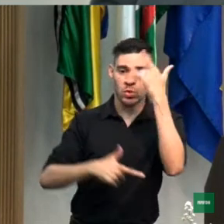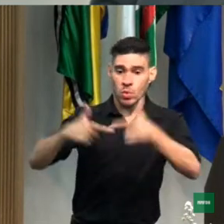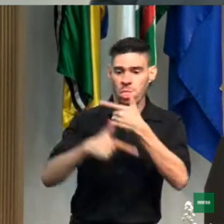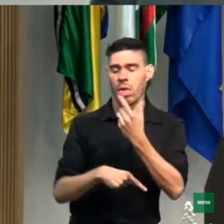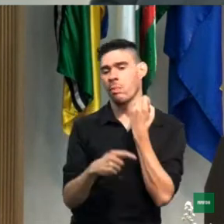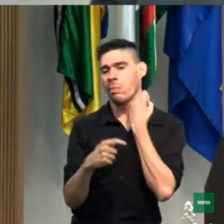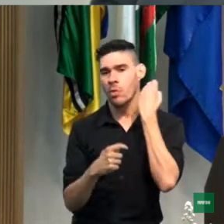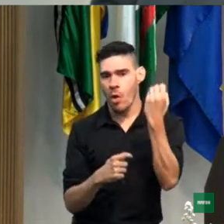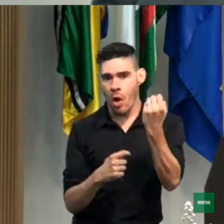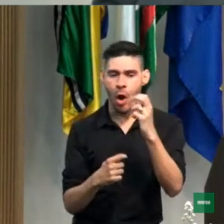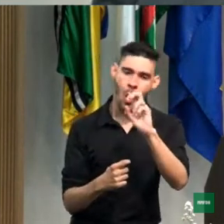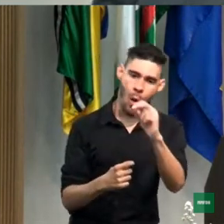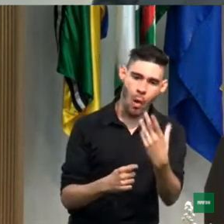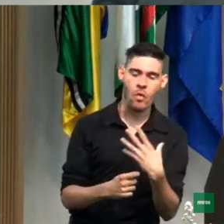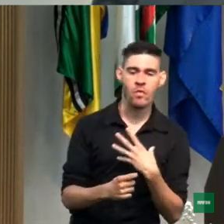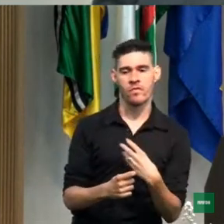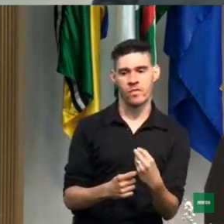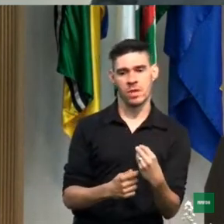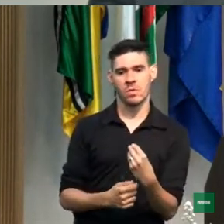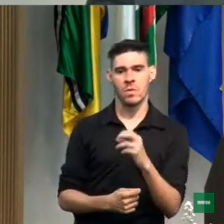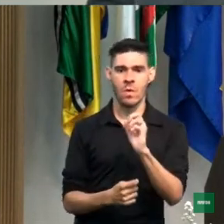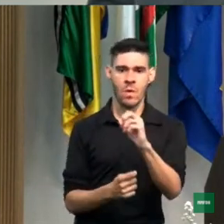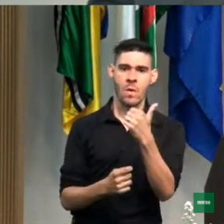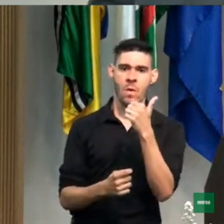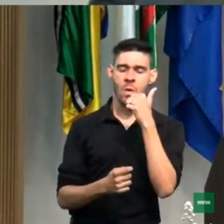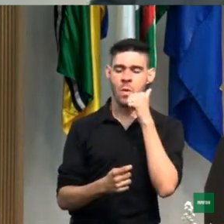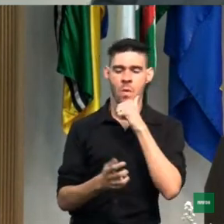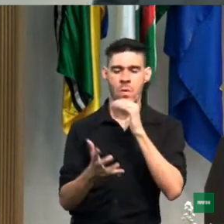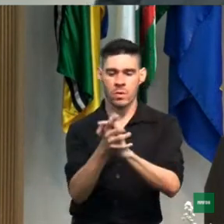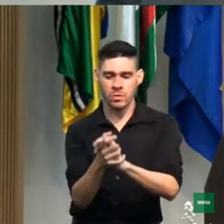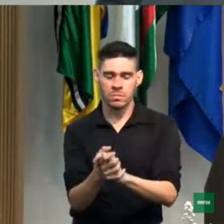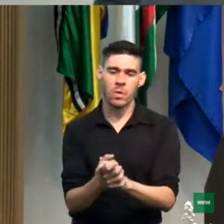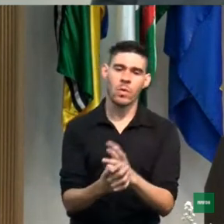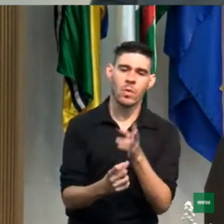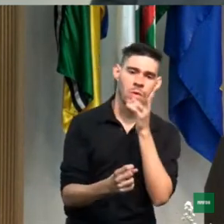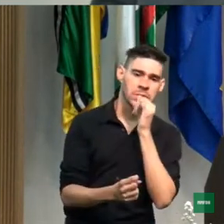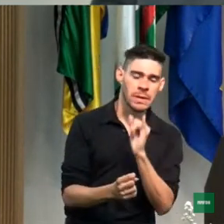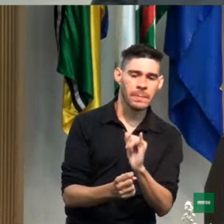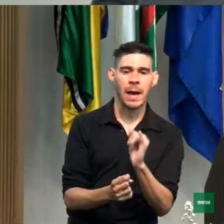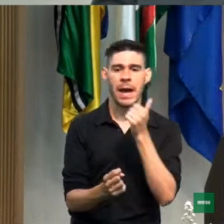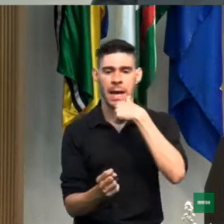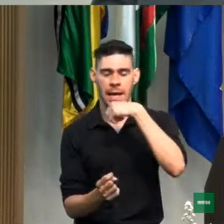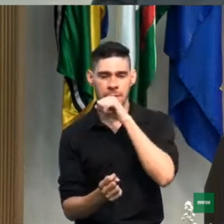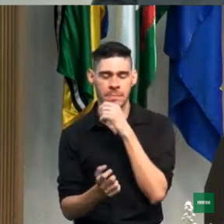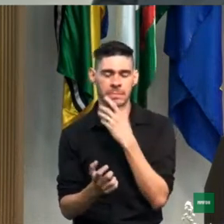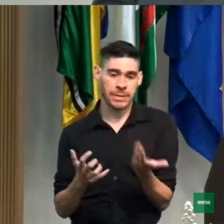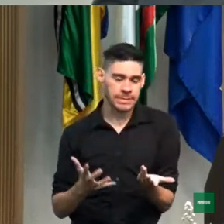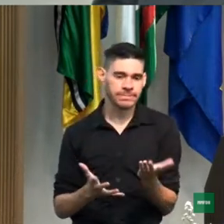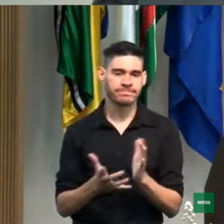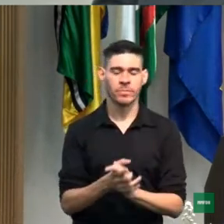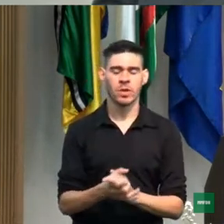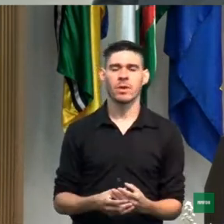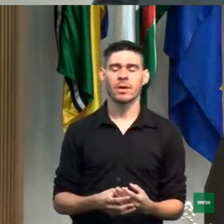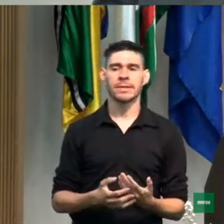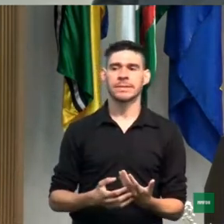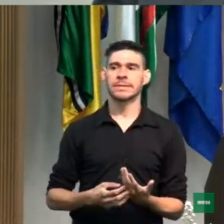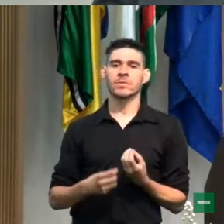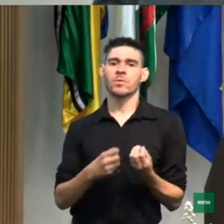esposa, ou a mãe, ou o pai? Como lidar com o suicídio, ministra? Vem falar com esse